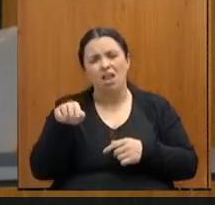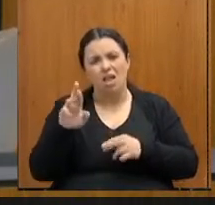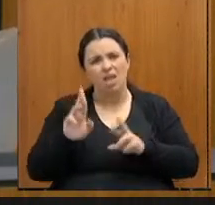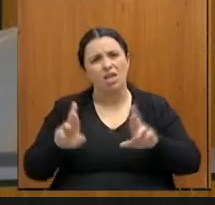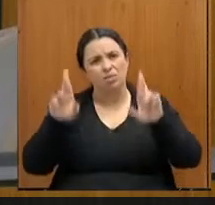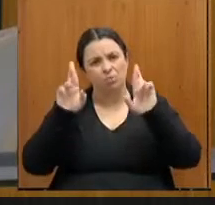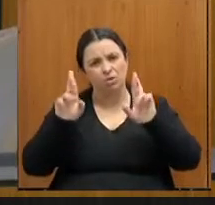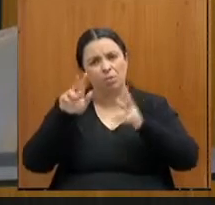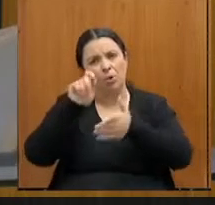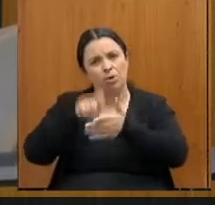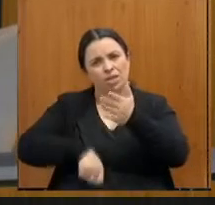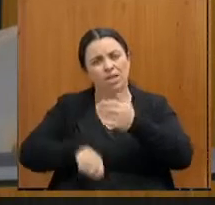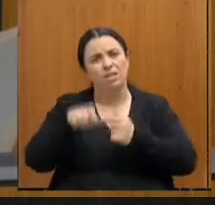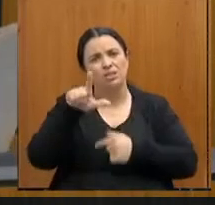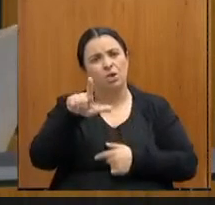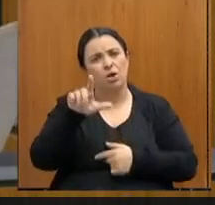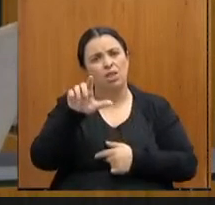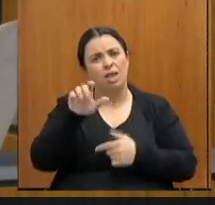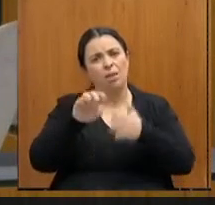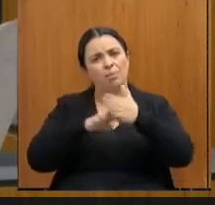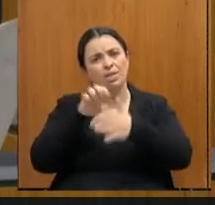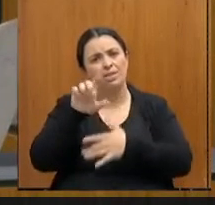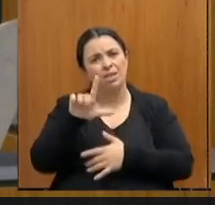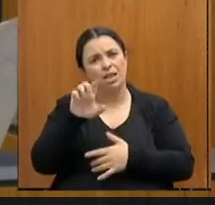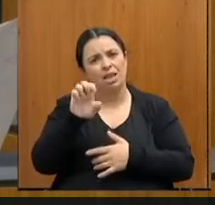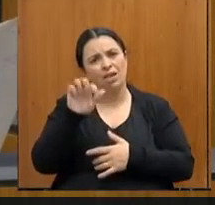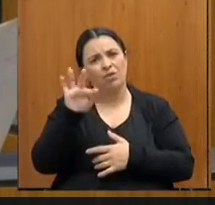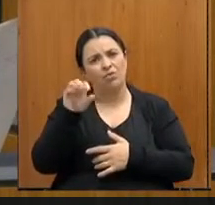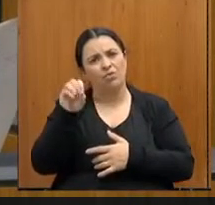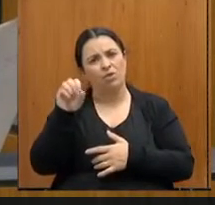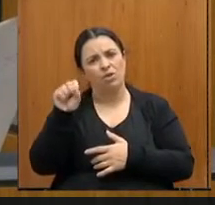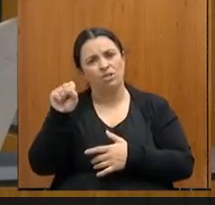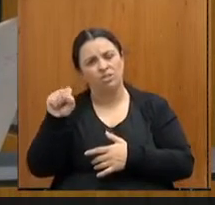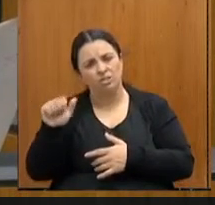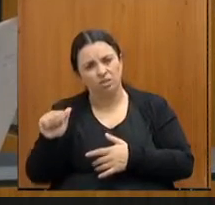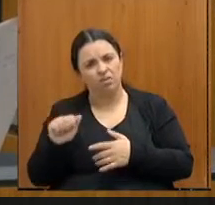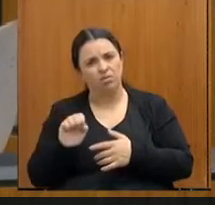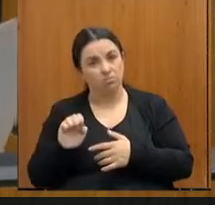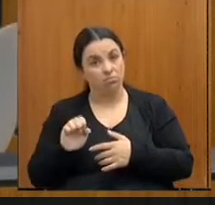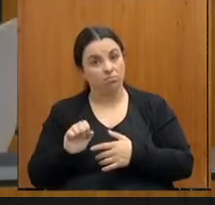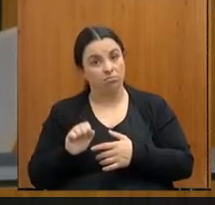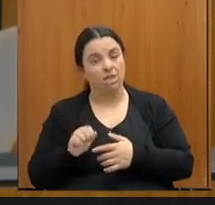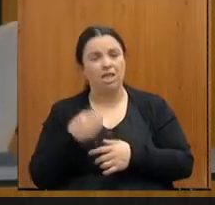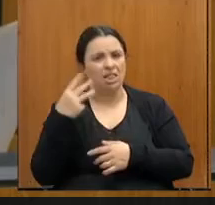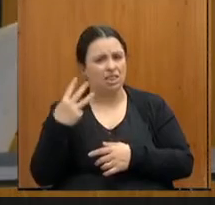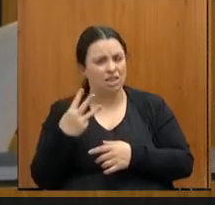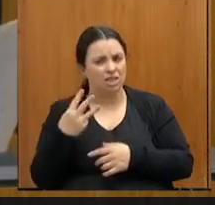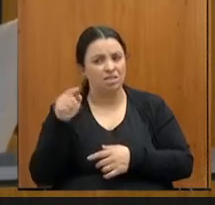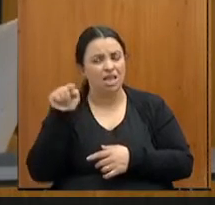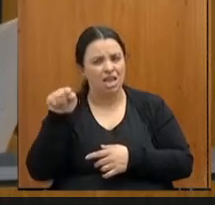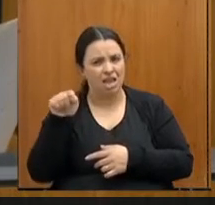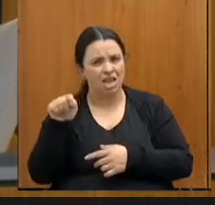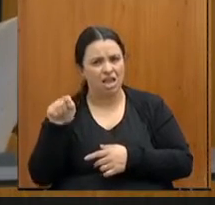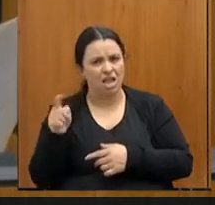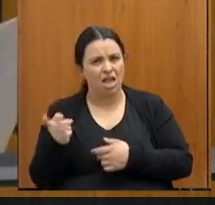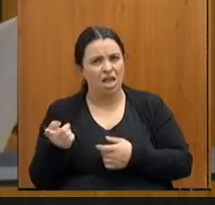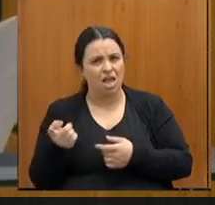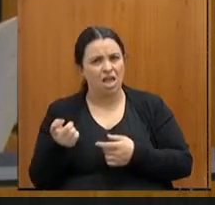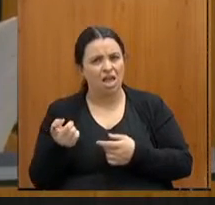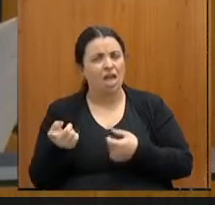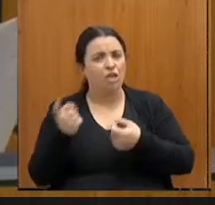Lei Force não sei se eu tô falando o termo certo pergunta número 2 pergunta número 3 era sócio da lefosse